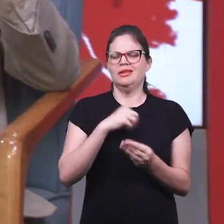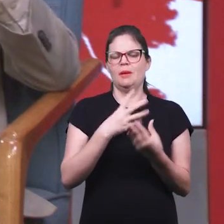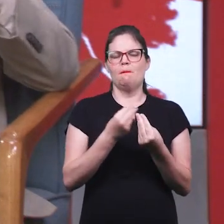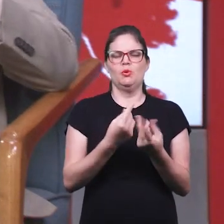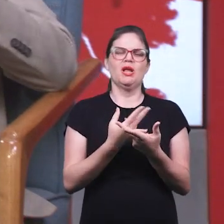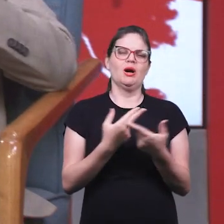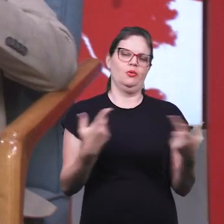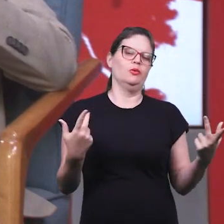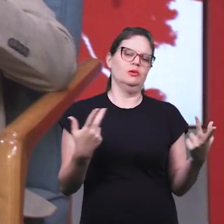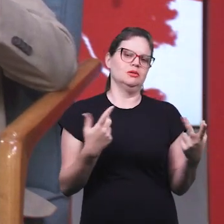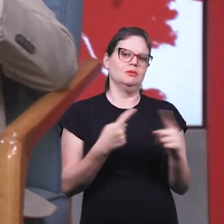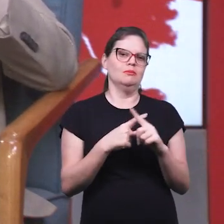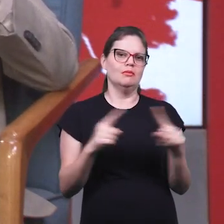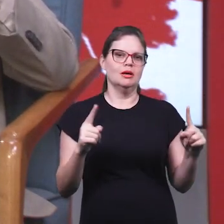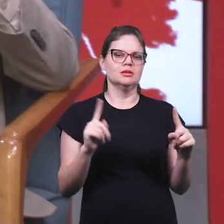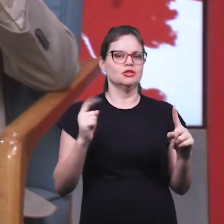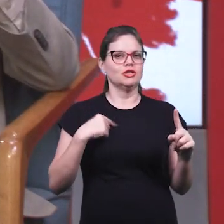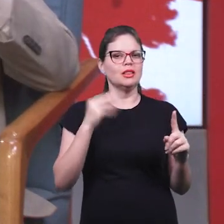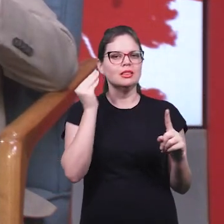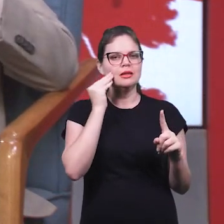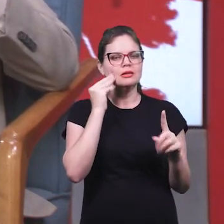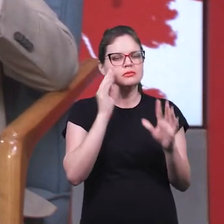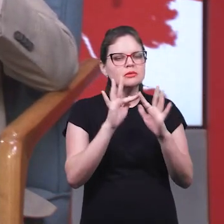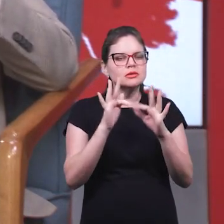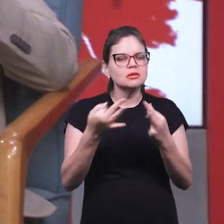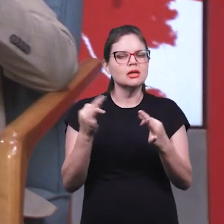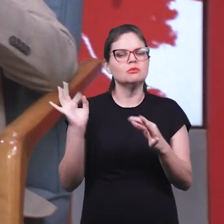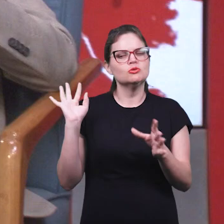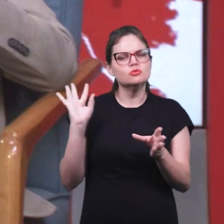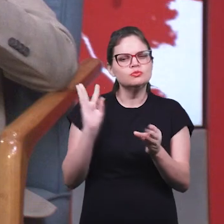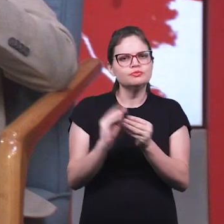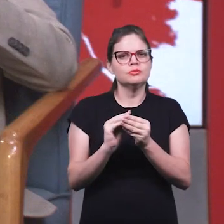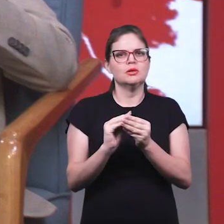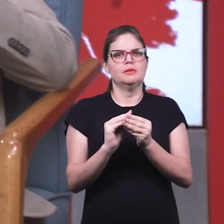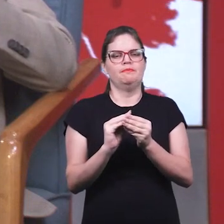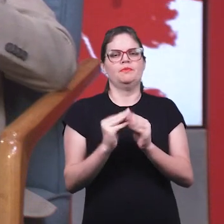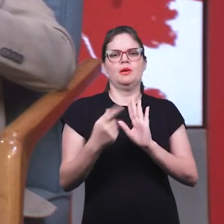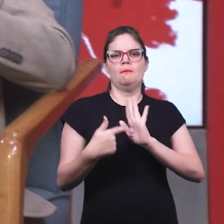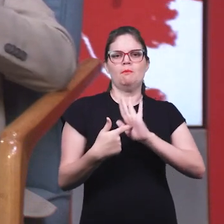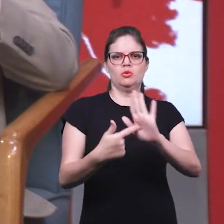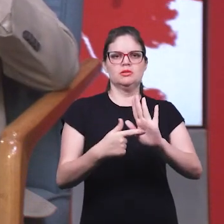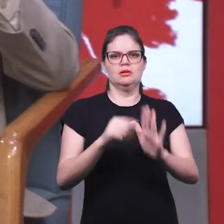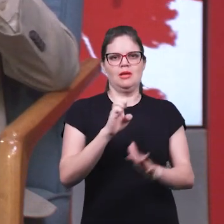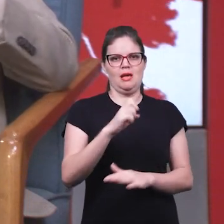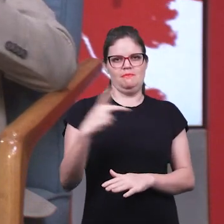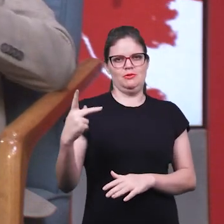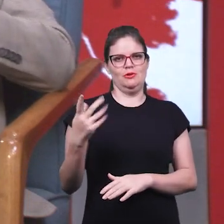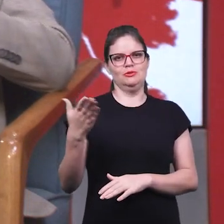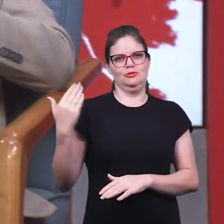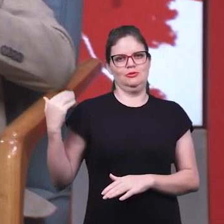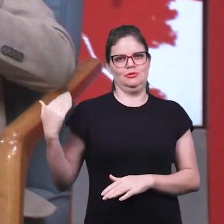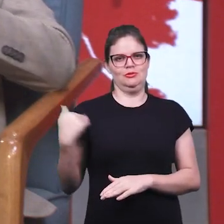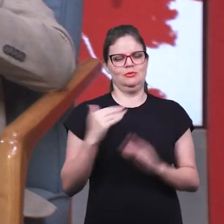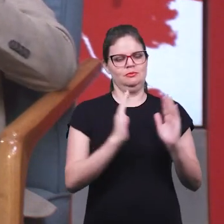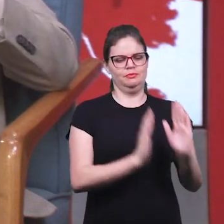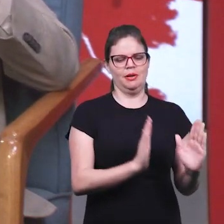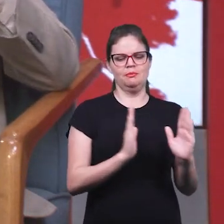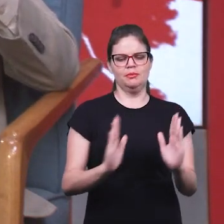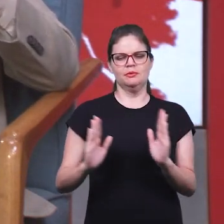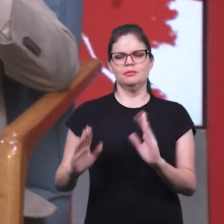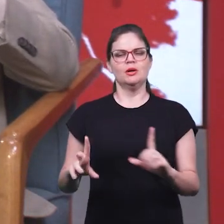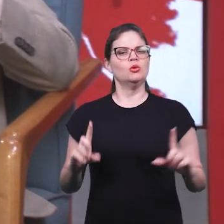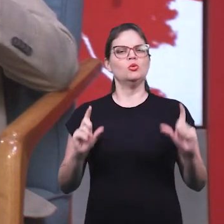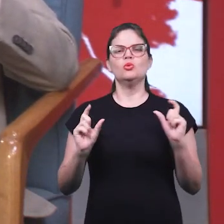coisa sobre isso, mostrando nesse programa, nesses últimos programas, o que